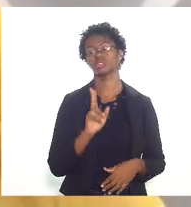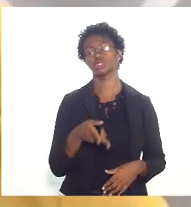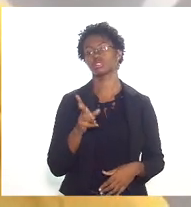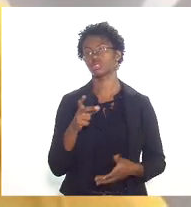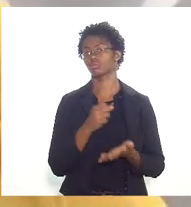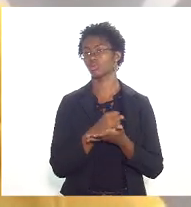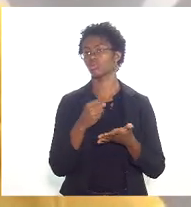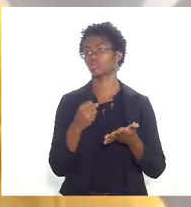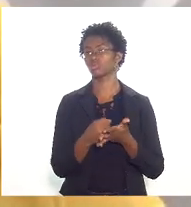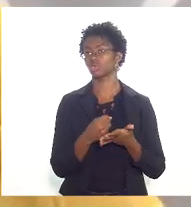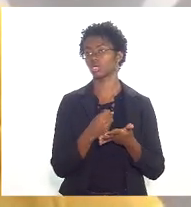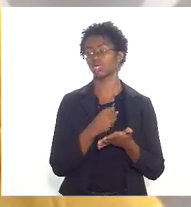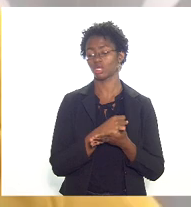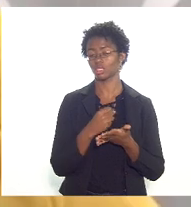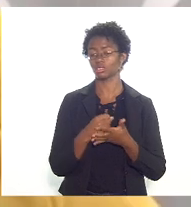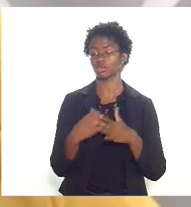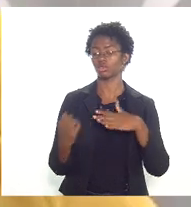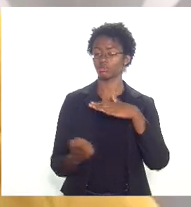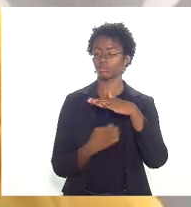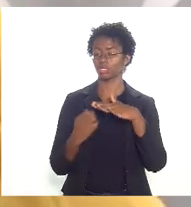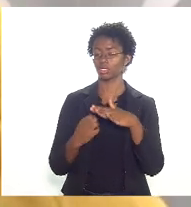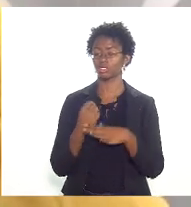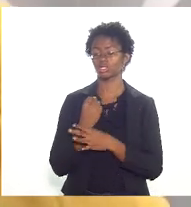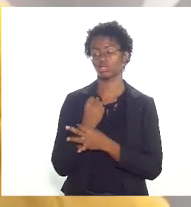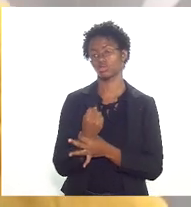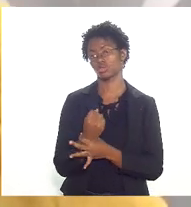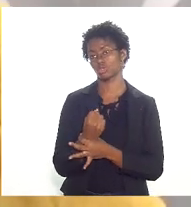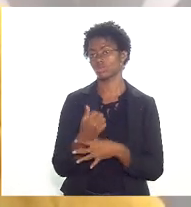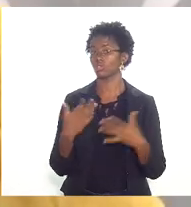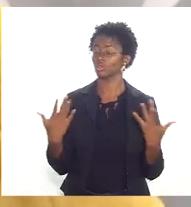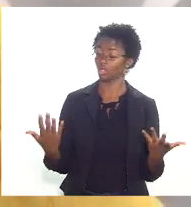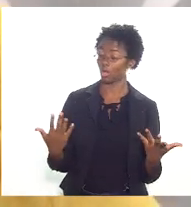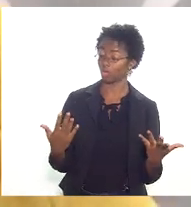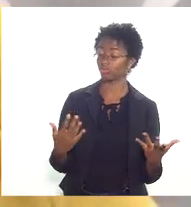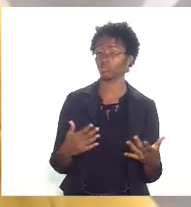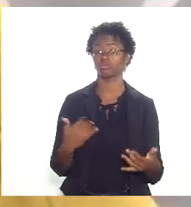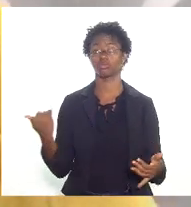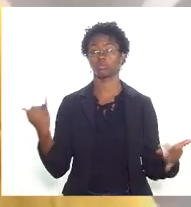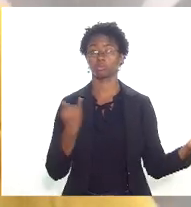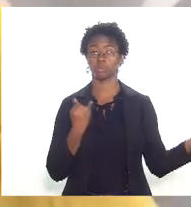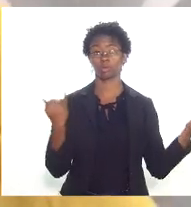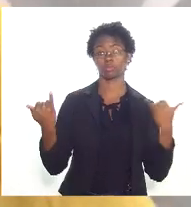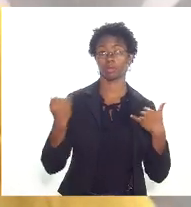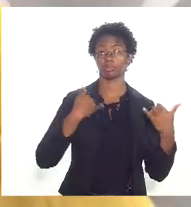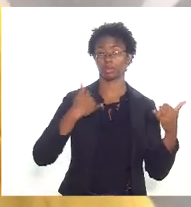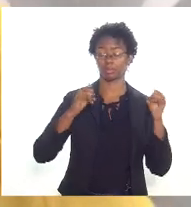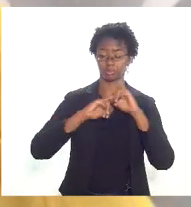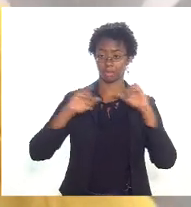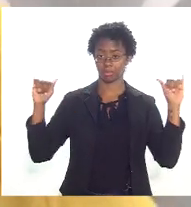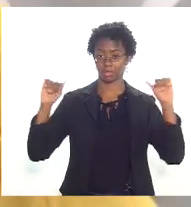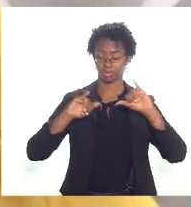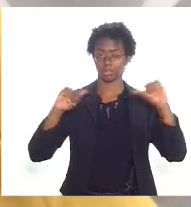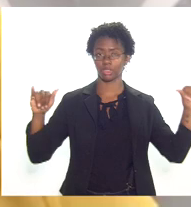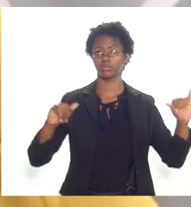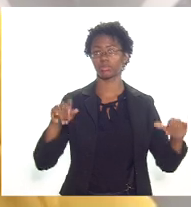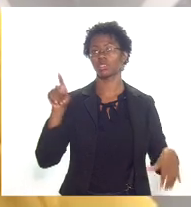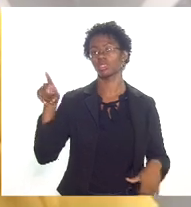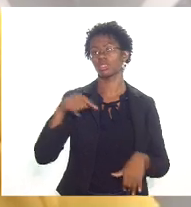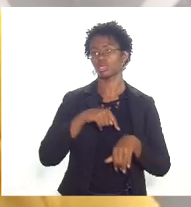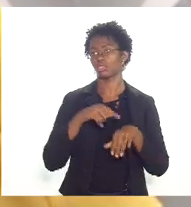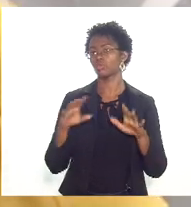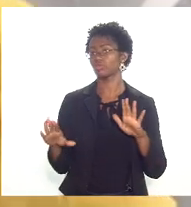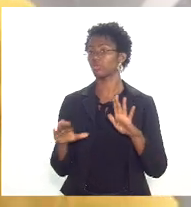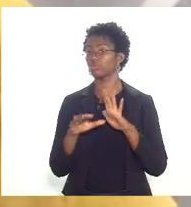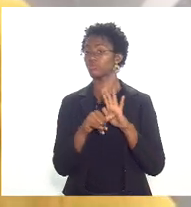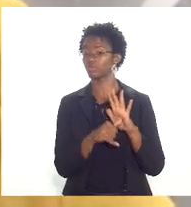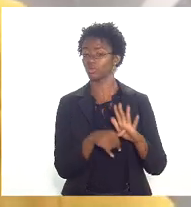uma empresa de segurança as notícias trazidas é que no momento da do furto o